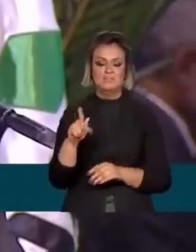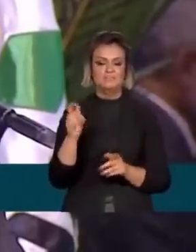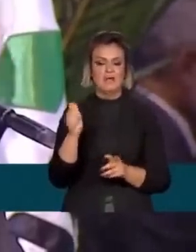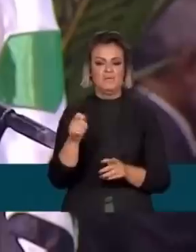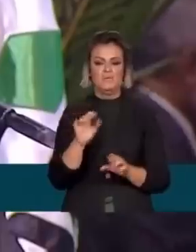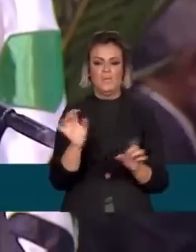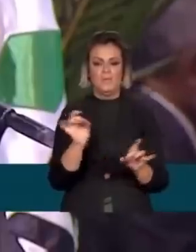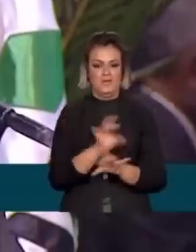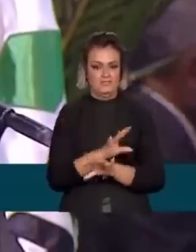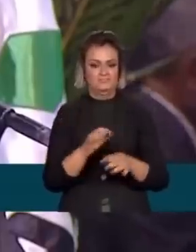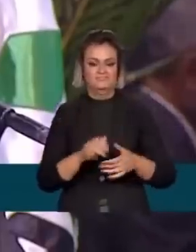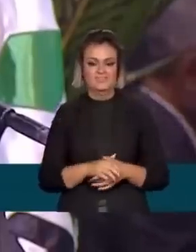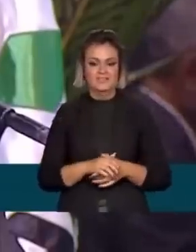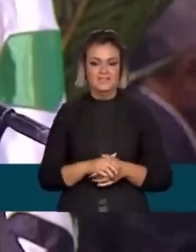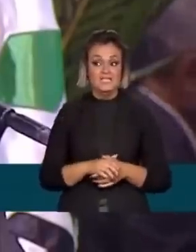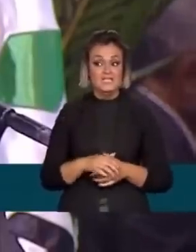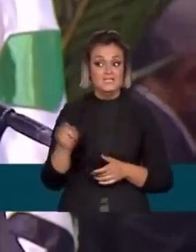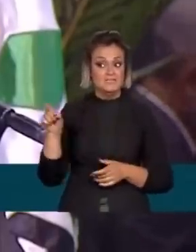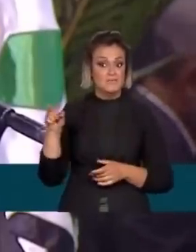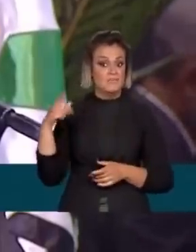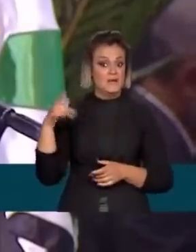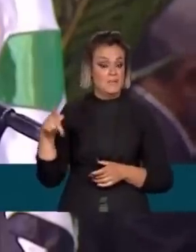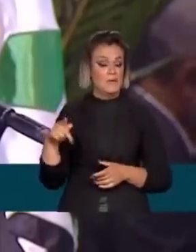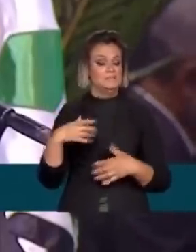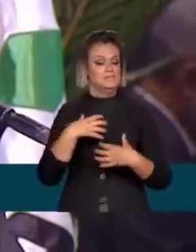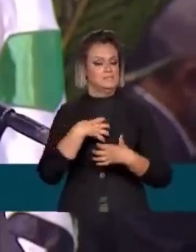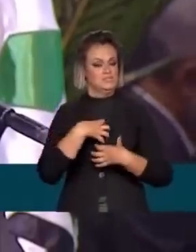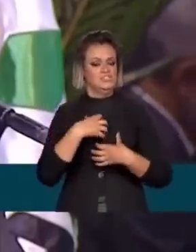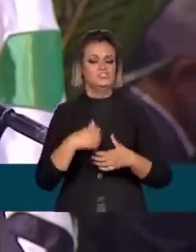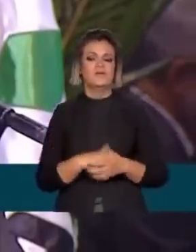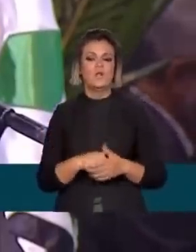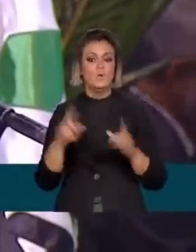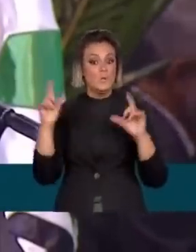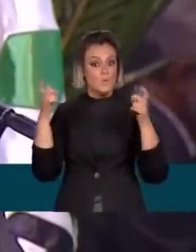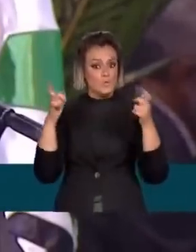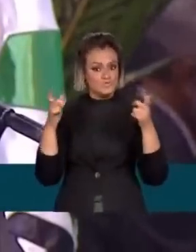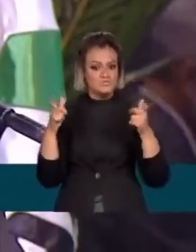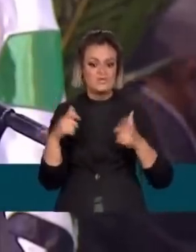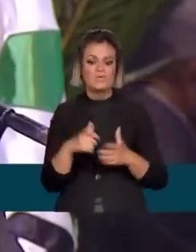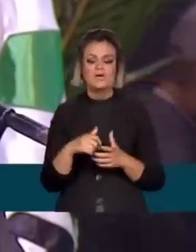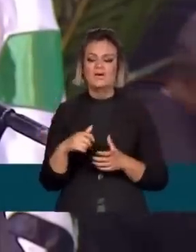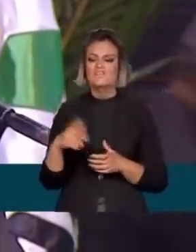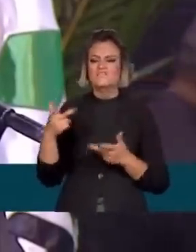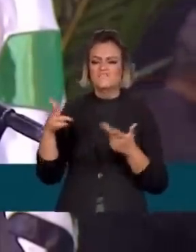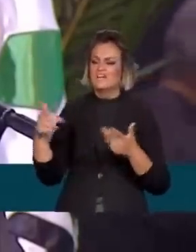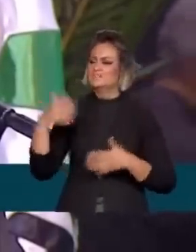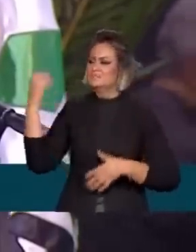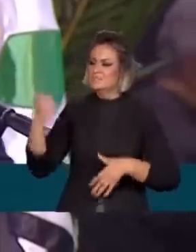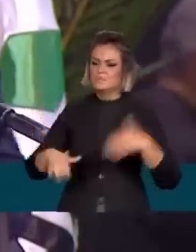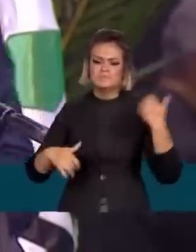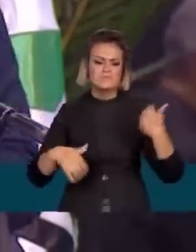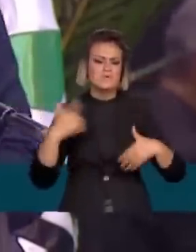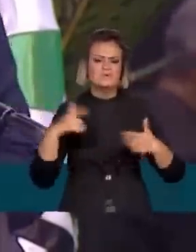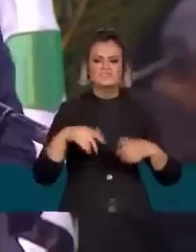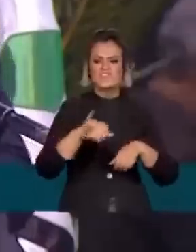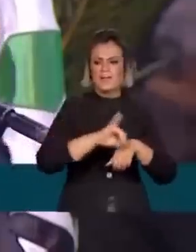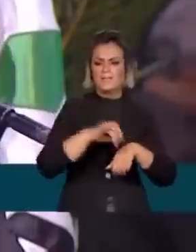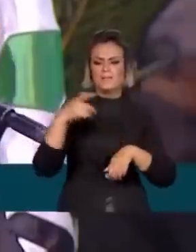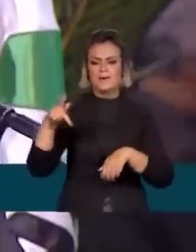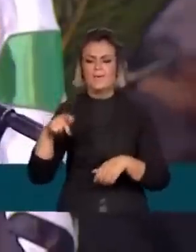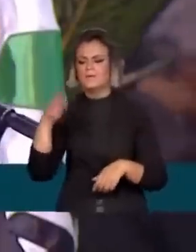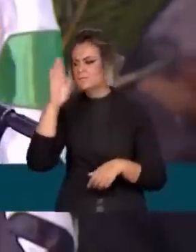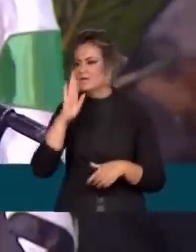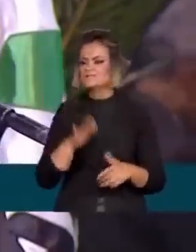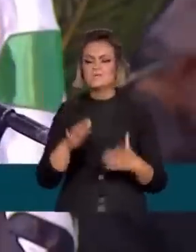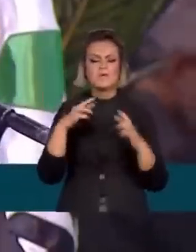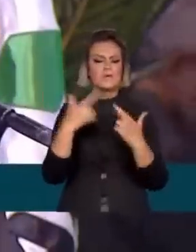do que isso simbolizava para o Paraguai. Eu tenho noção de quantos discursos eu ouvi, seja em Assunção, seja em Brasil,